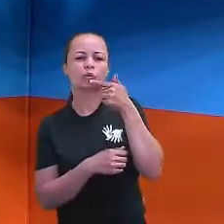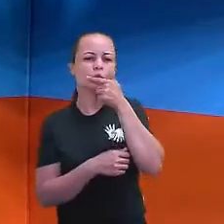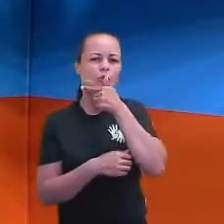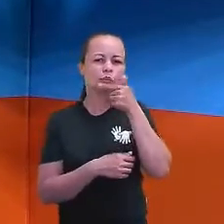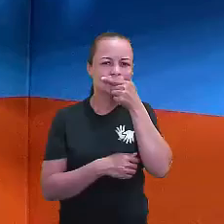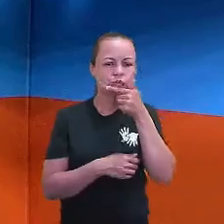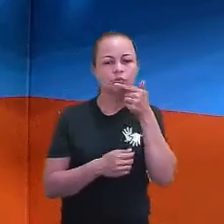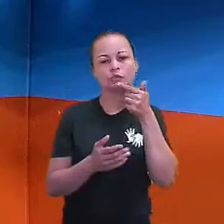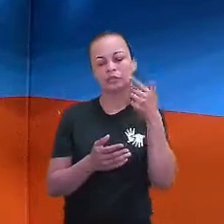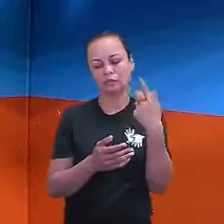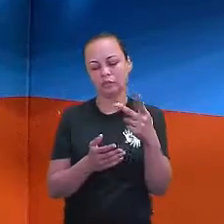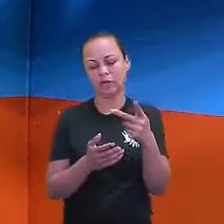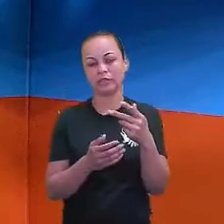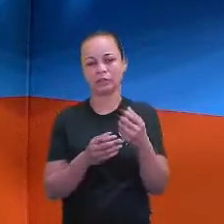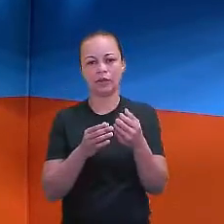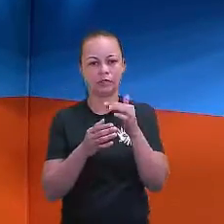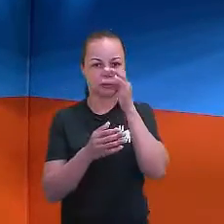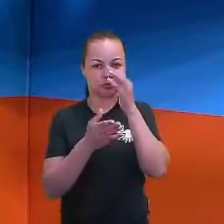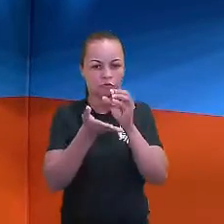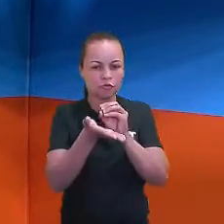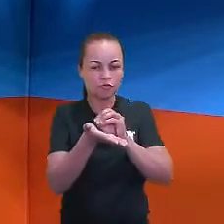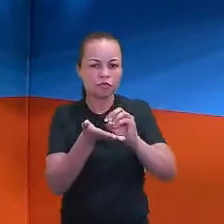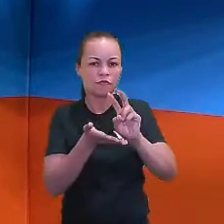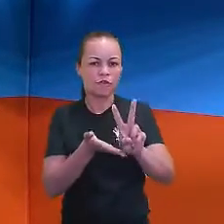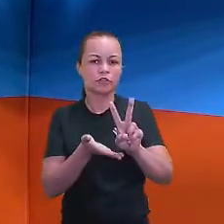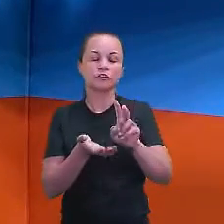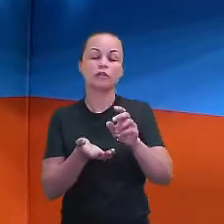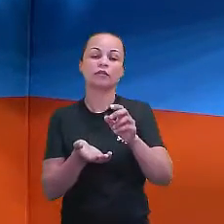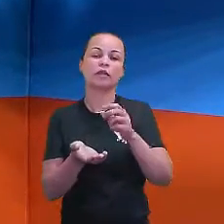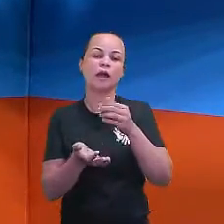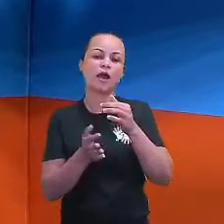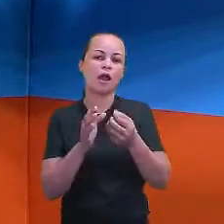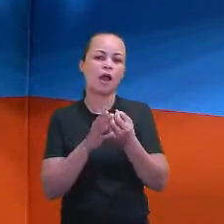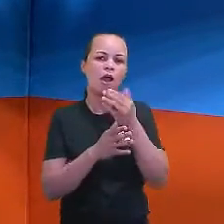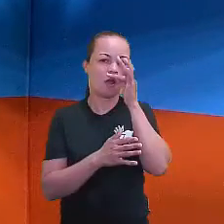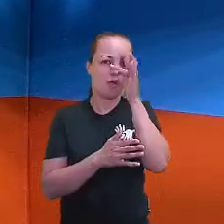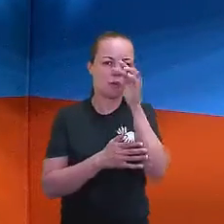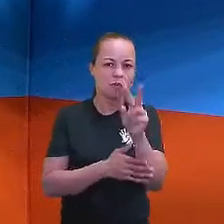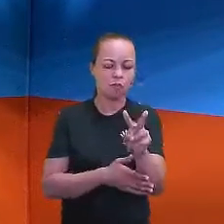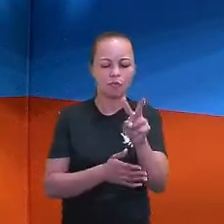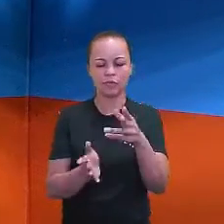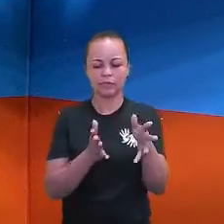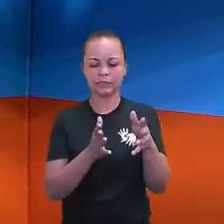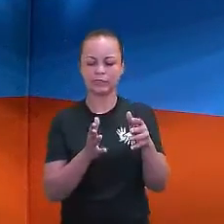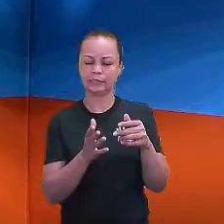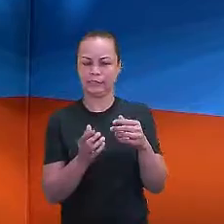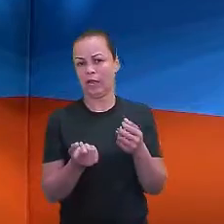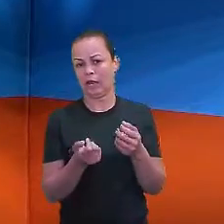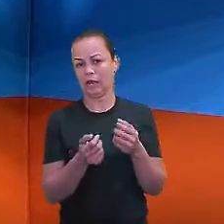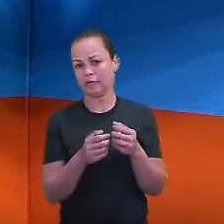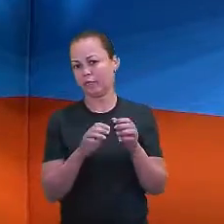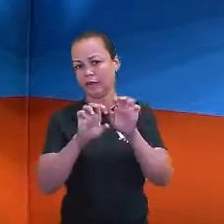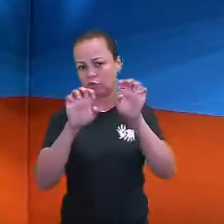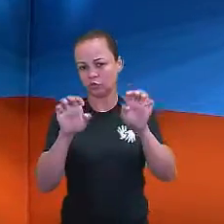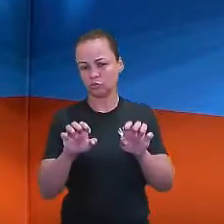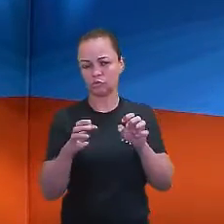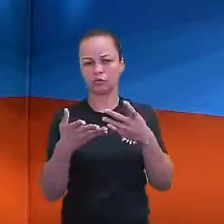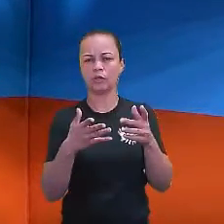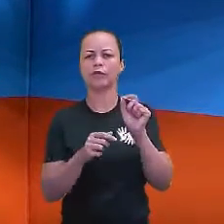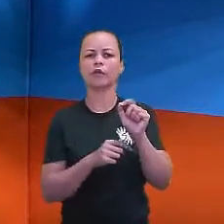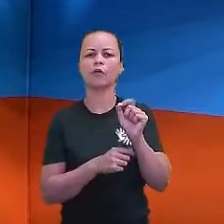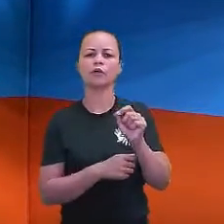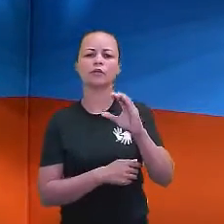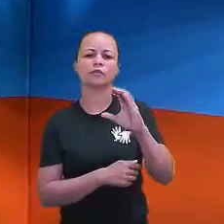No caso aí do vegetal, a gente pode citar um exemplo, por exemplo, de uma açúcar estrutural que tem uma importância singular, que é, por exemplo, a